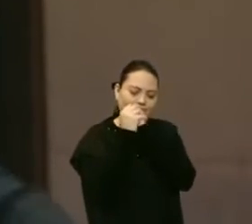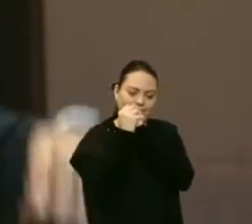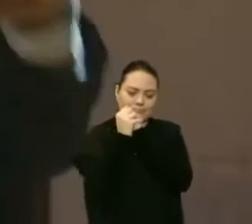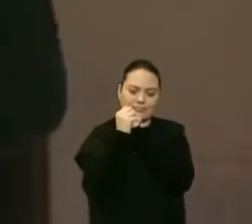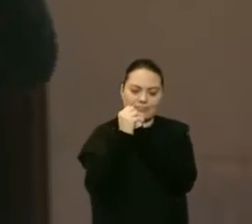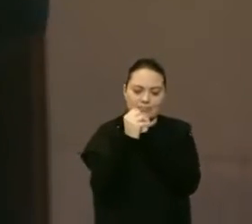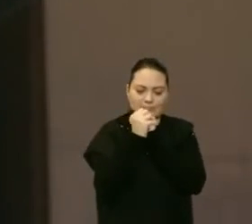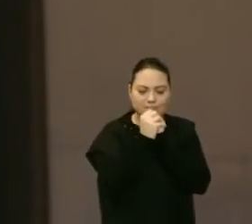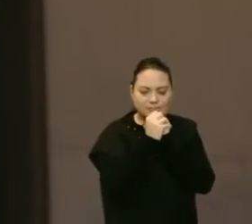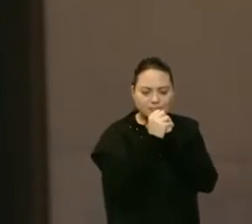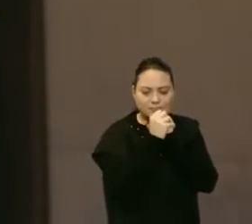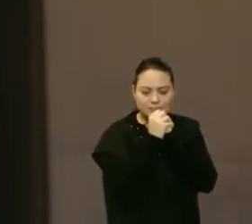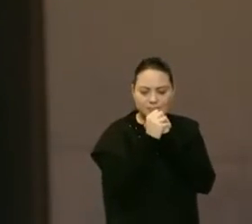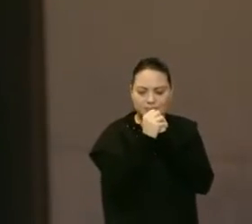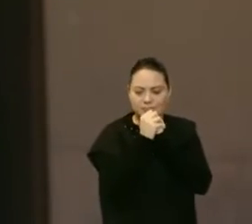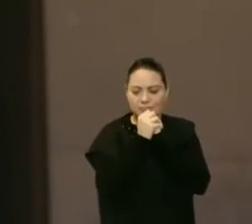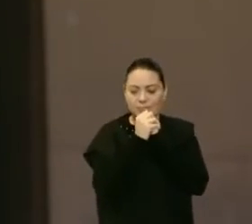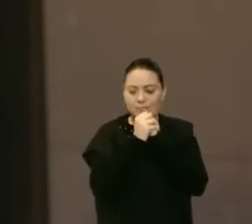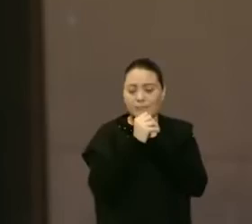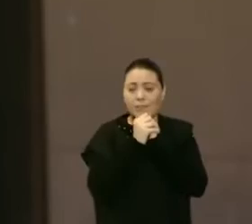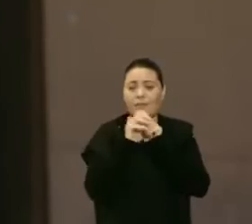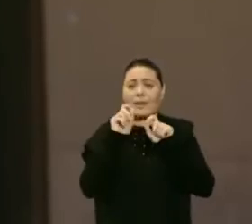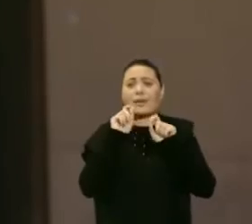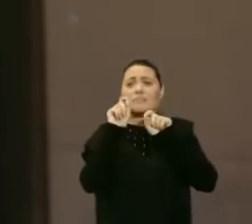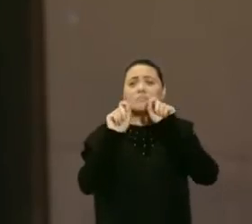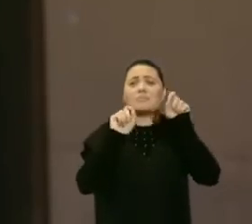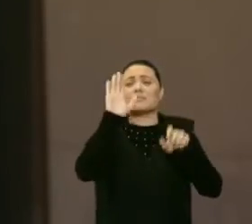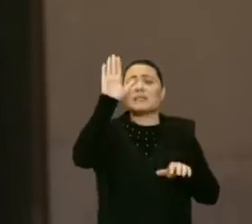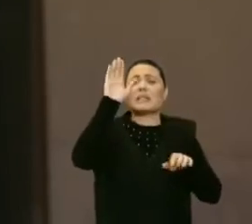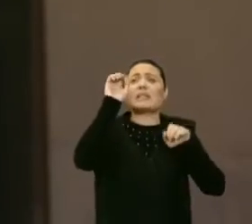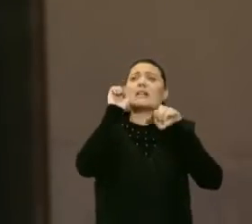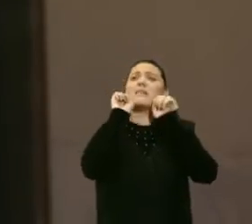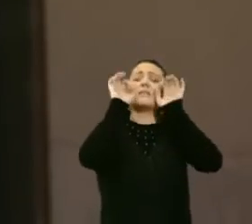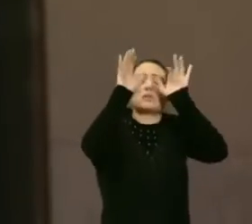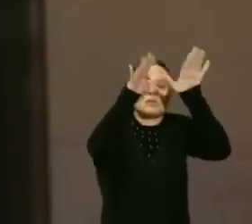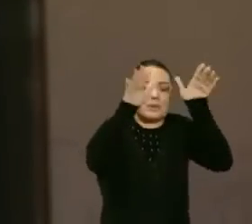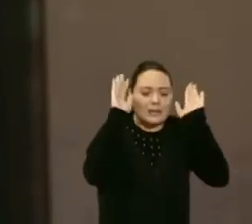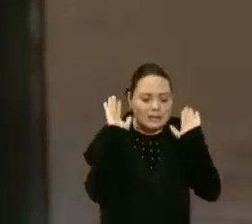amém, amém. Quem foi abençoado aqui hoje, amém?